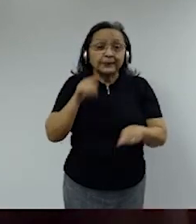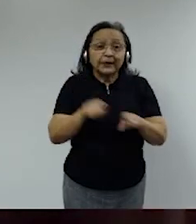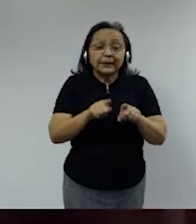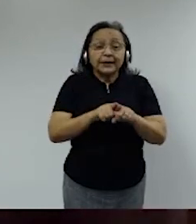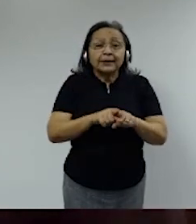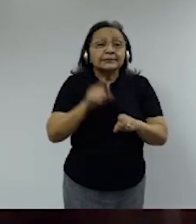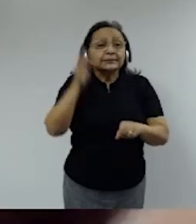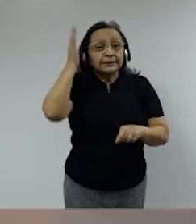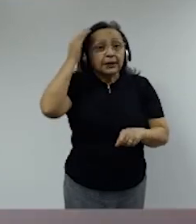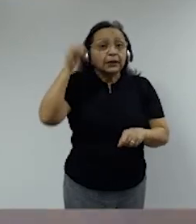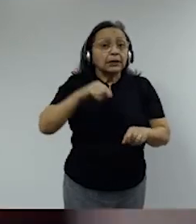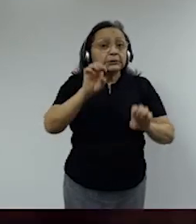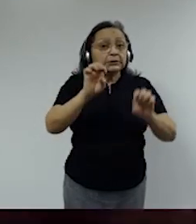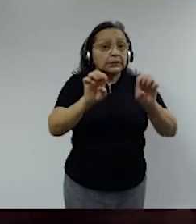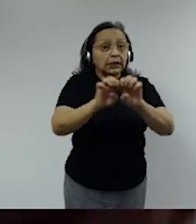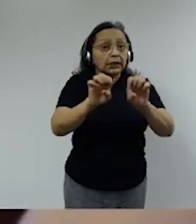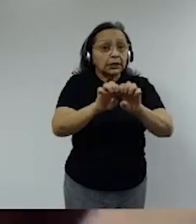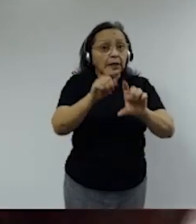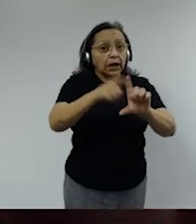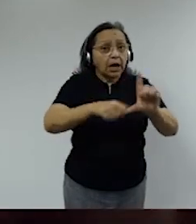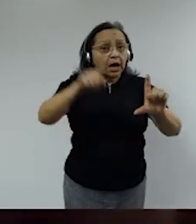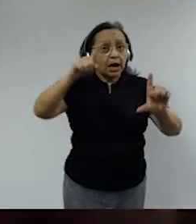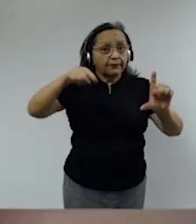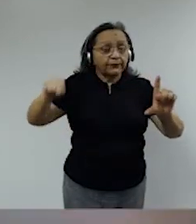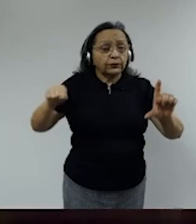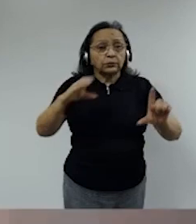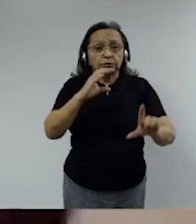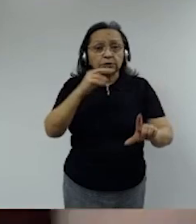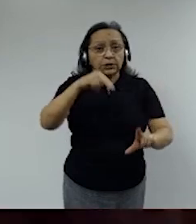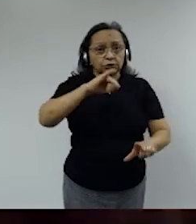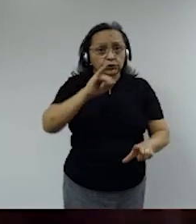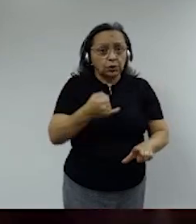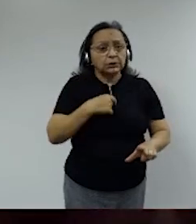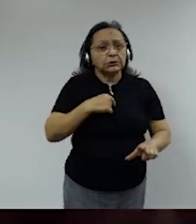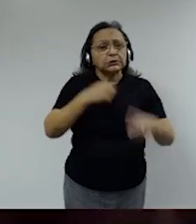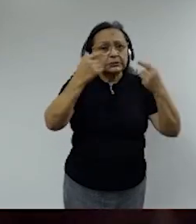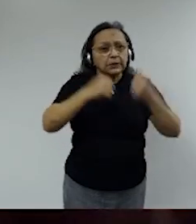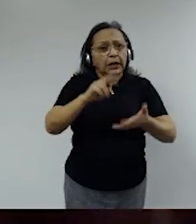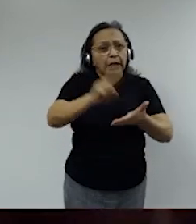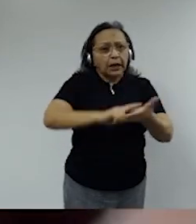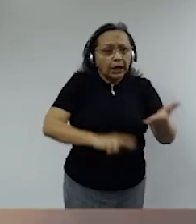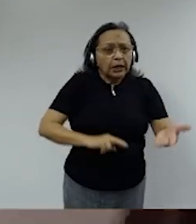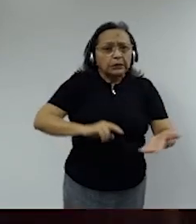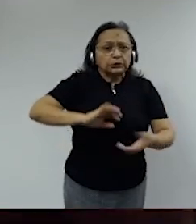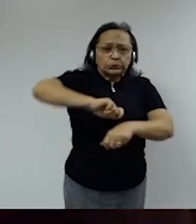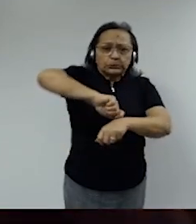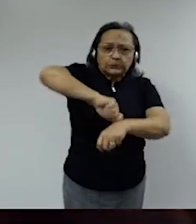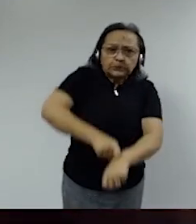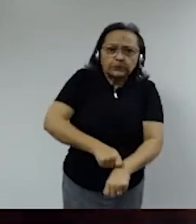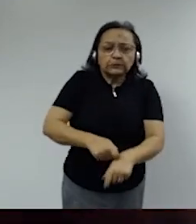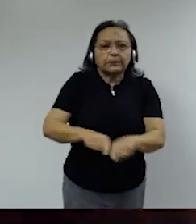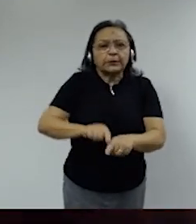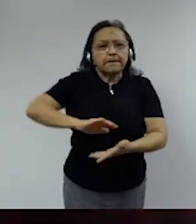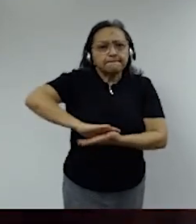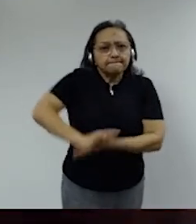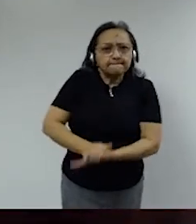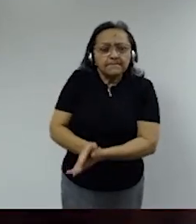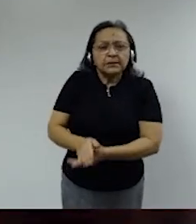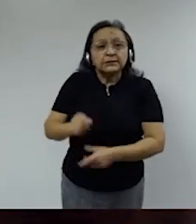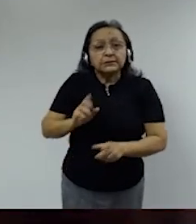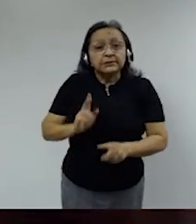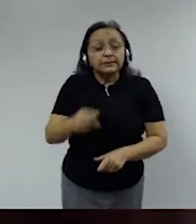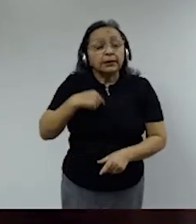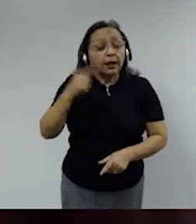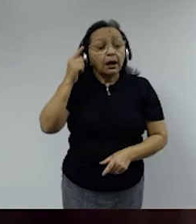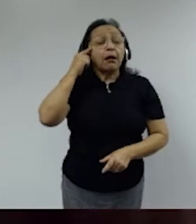também que esses números que a gente traz do CNJ, né, e sempre quando a gente fala em relatos de tortura e maus tratos, a gente sempre deve ter em mente que,